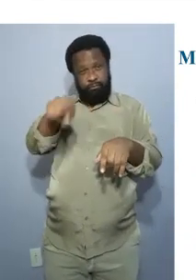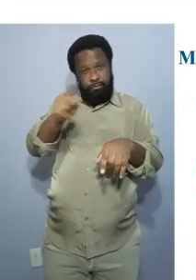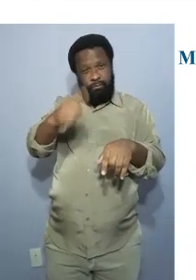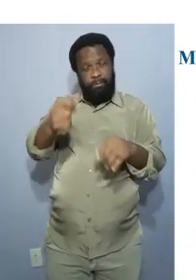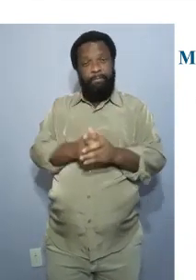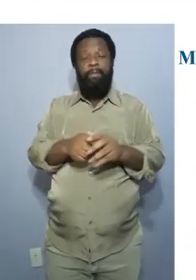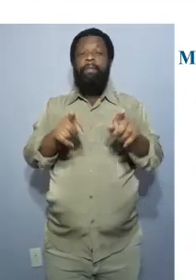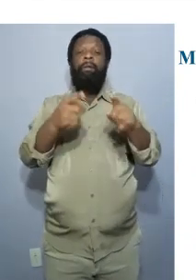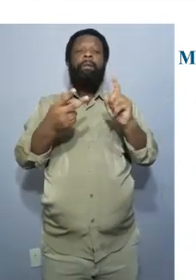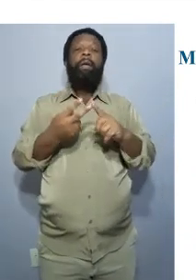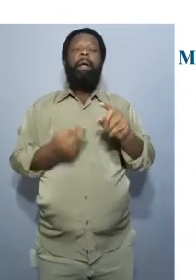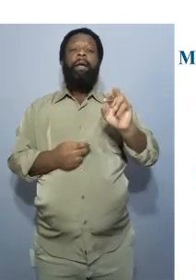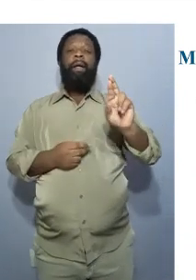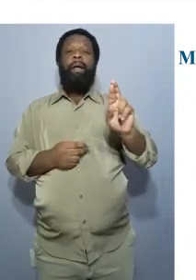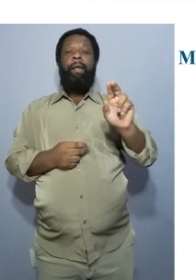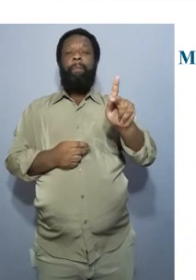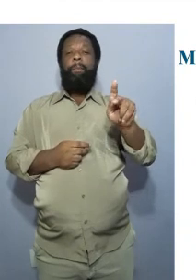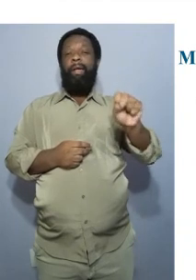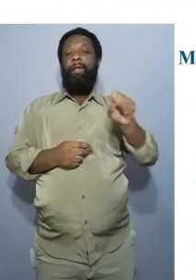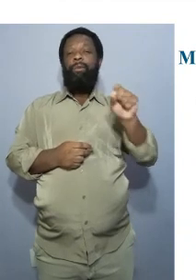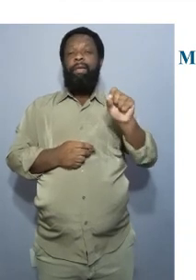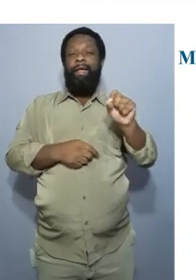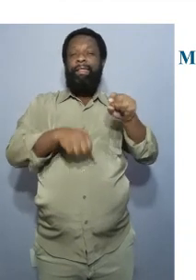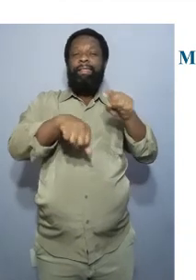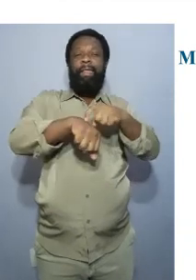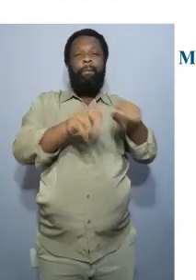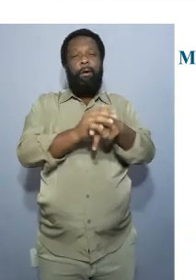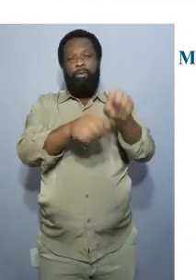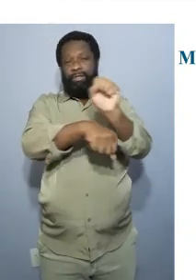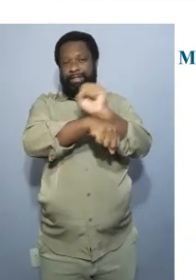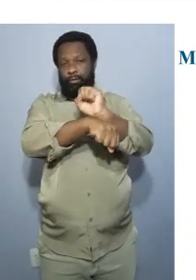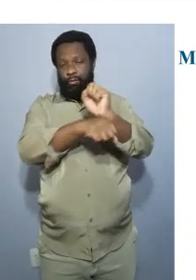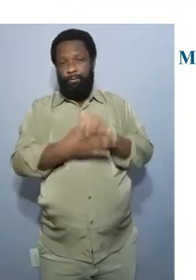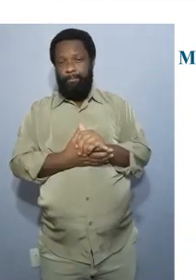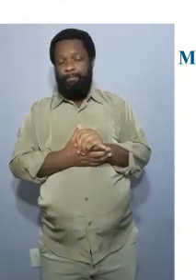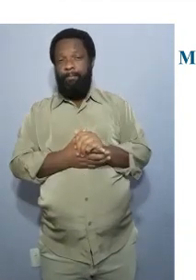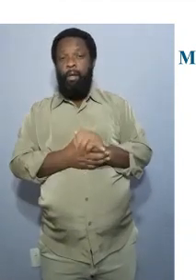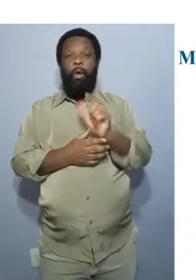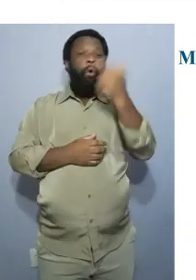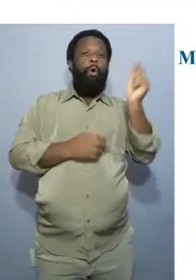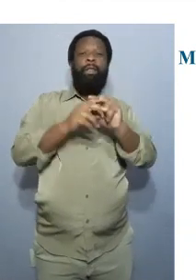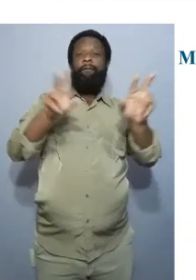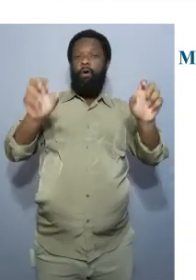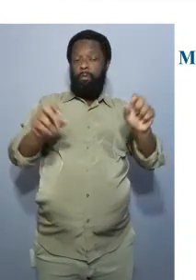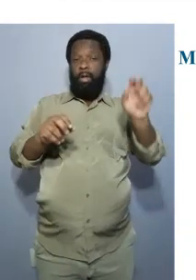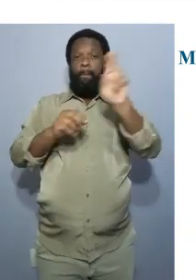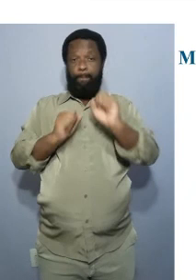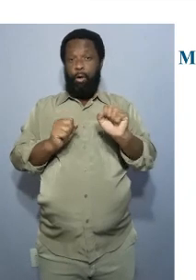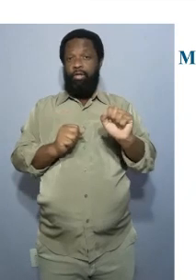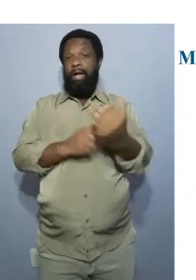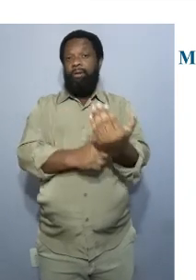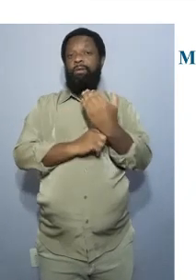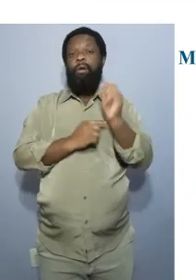RPM. E tem o RPS, que são rotações por segundo. Tudo bem? Outras duas fórmulas que aparecem muito úteis,